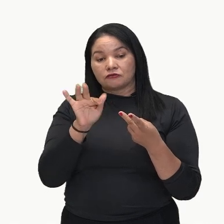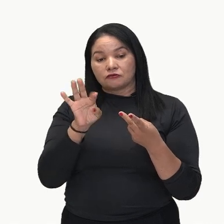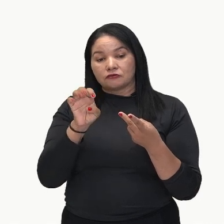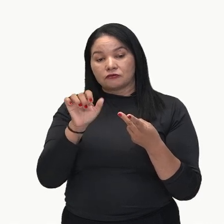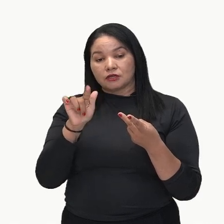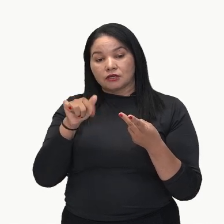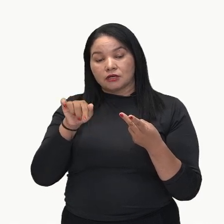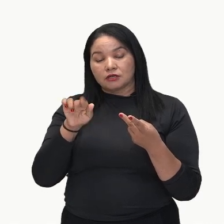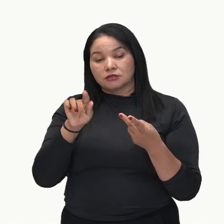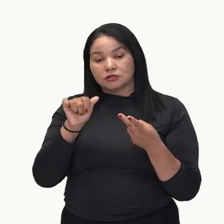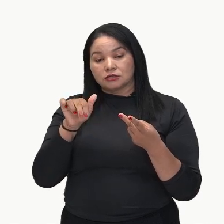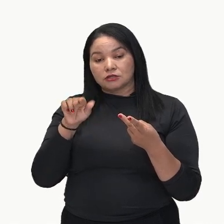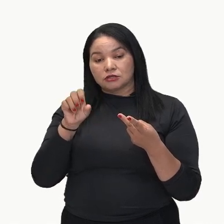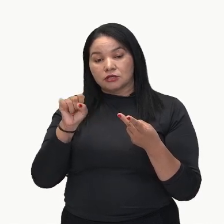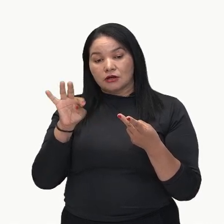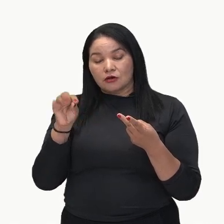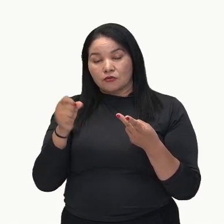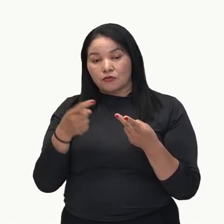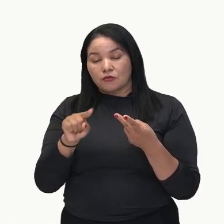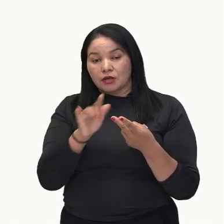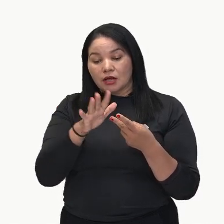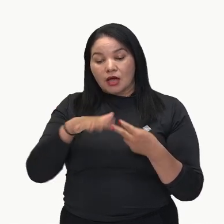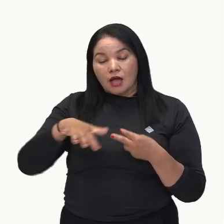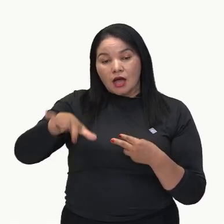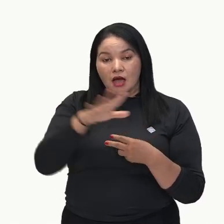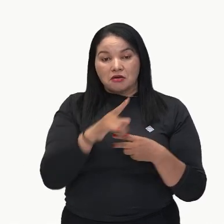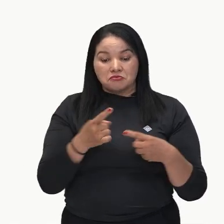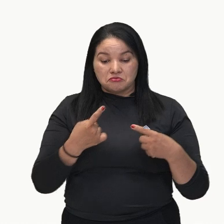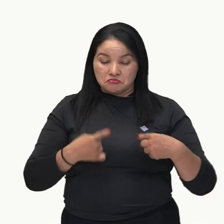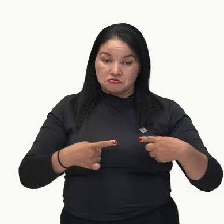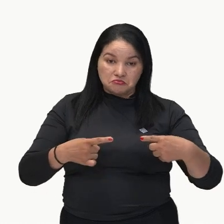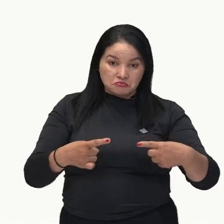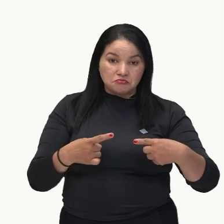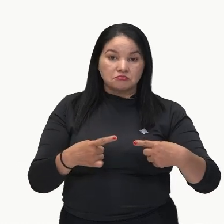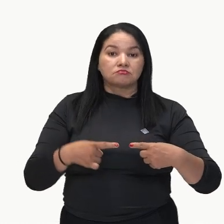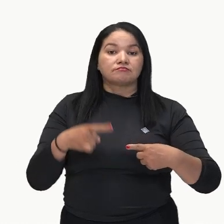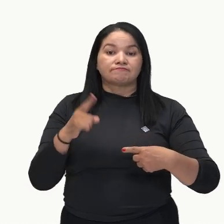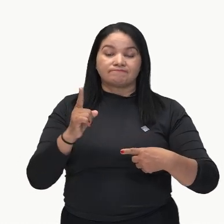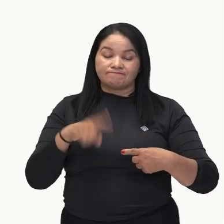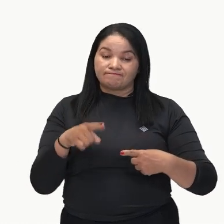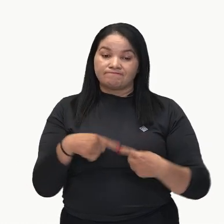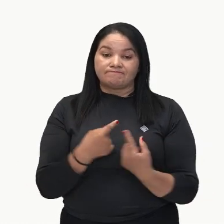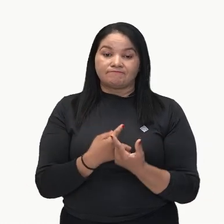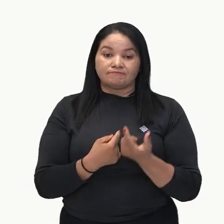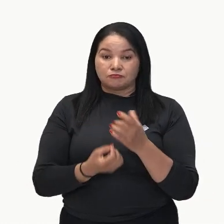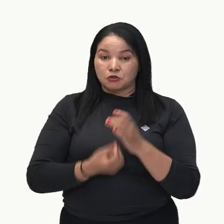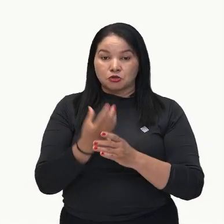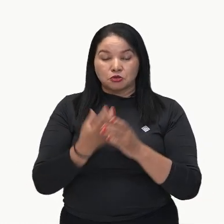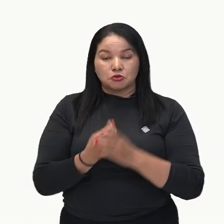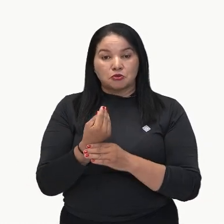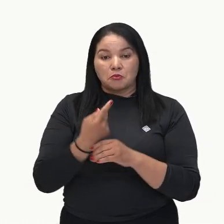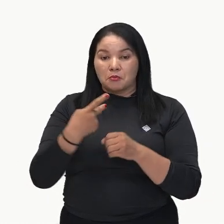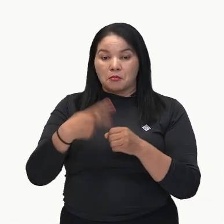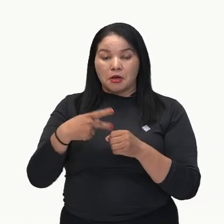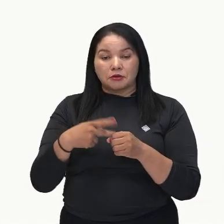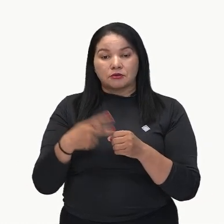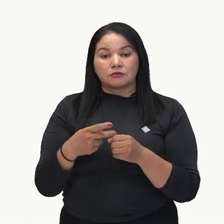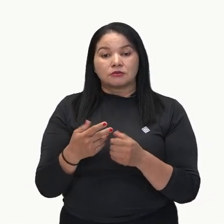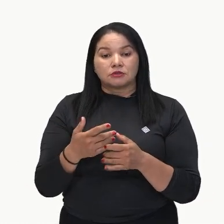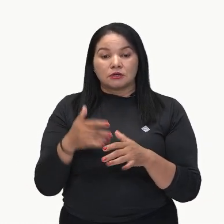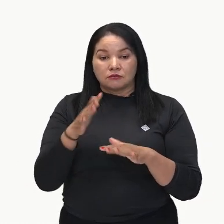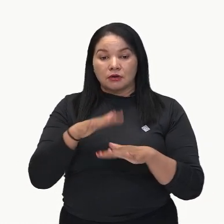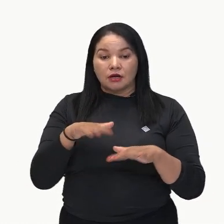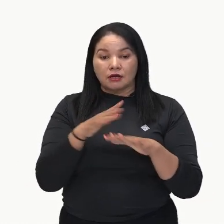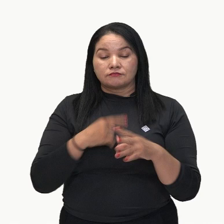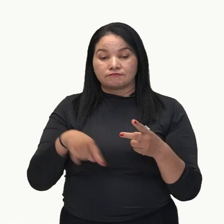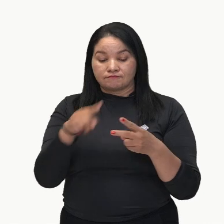aí que acabam, né, áreas de muitos conflitos, né? Então, realmente vão existir áreas, né, como Líbano,